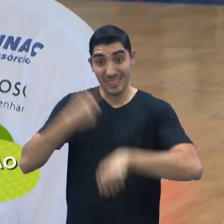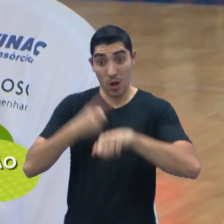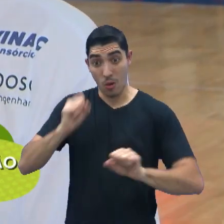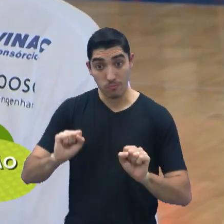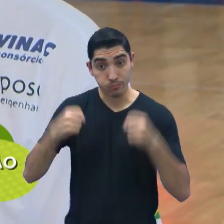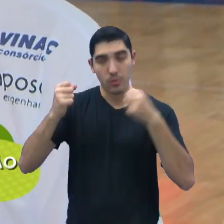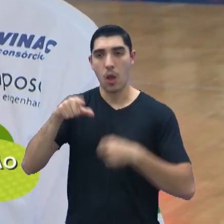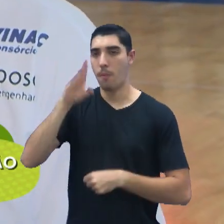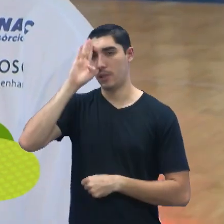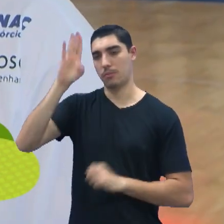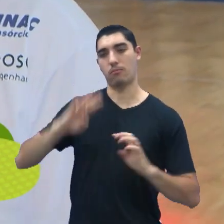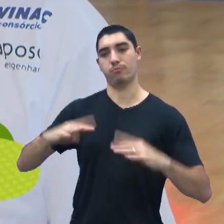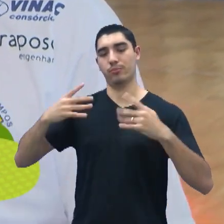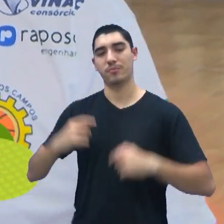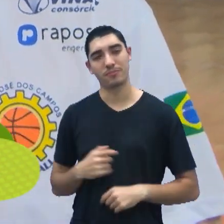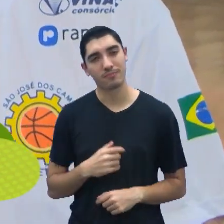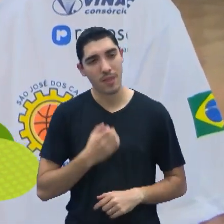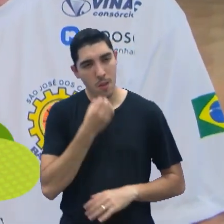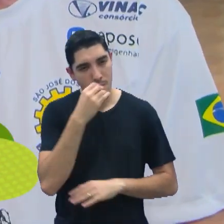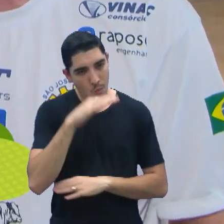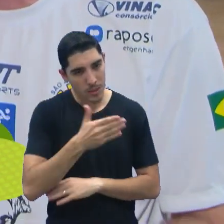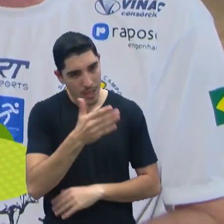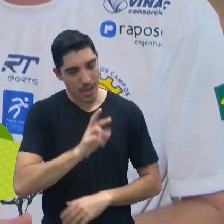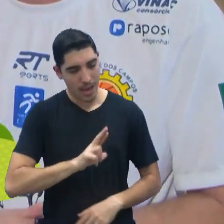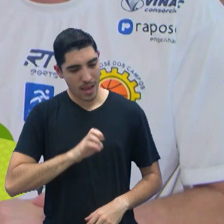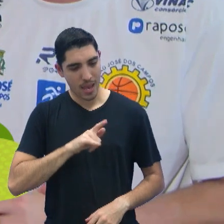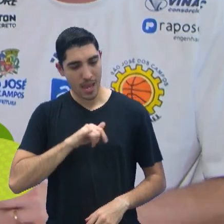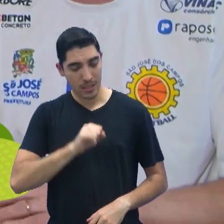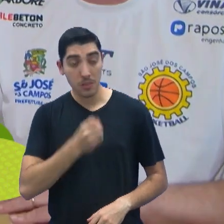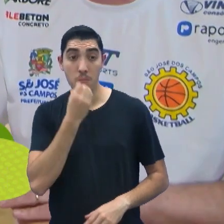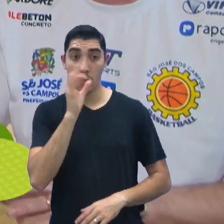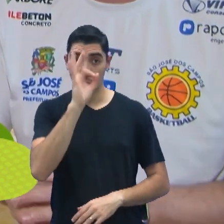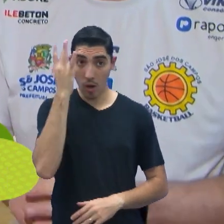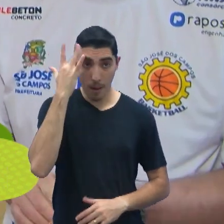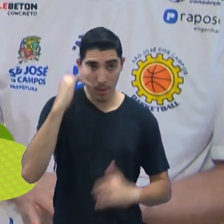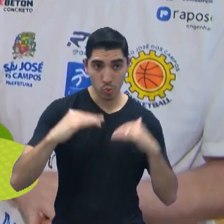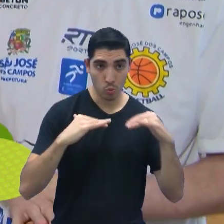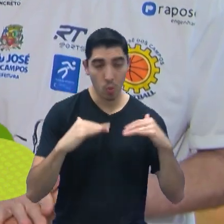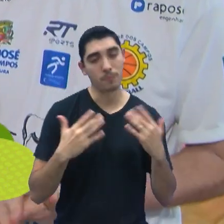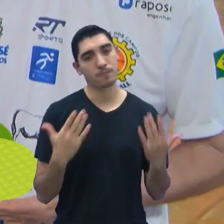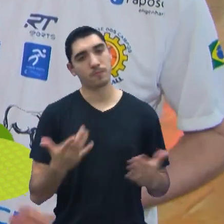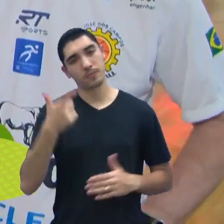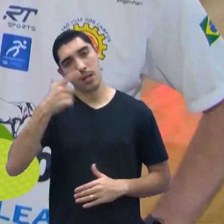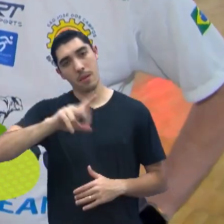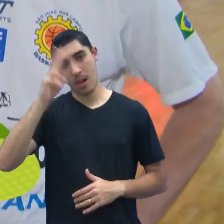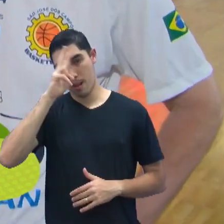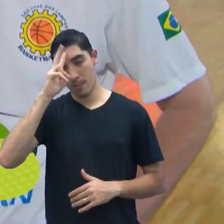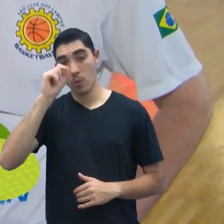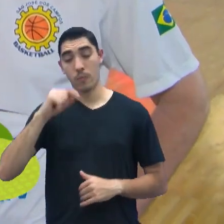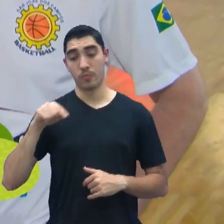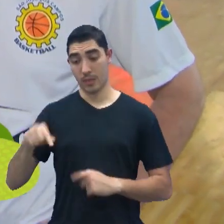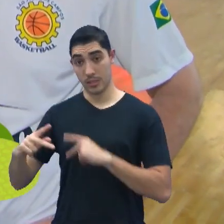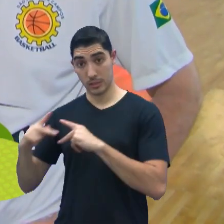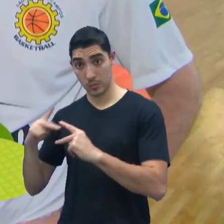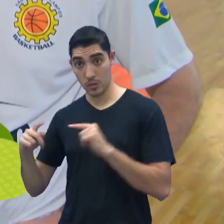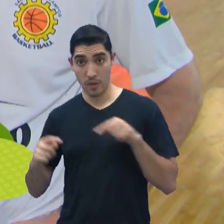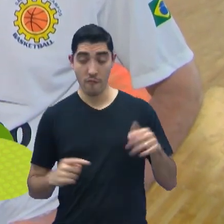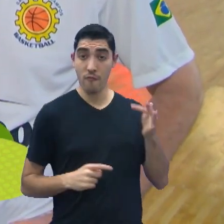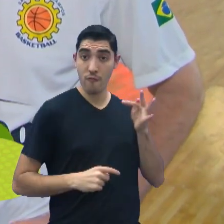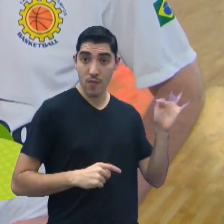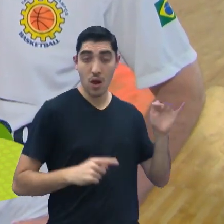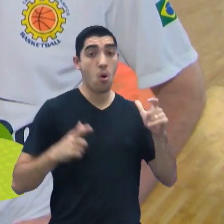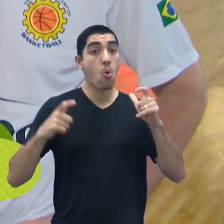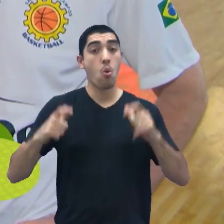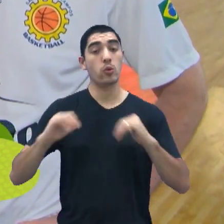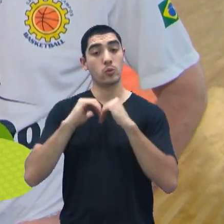campeonato. Beleza, boa tarde então, Regis. Boa sorte no jogo de amanhã. Então, reforçando então, São José e Franca jogam aqui no Lineu de Moura